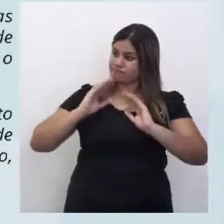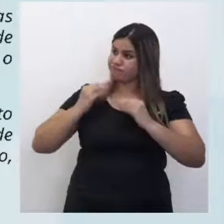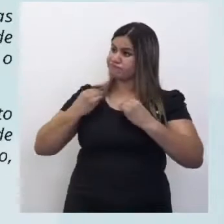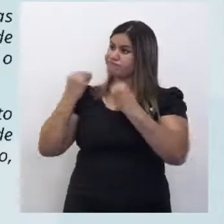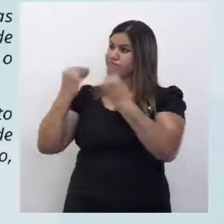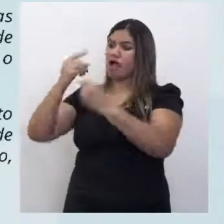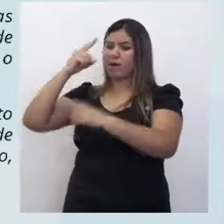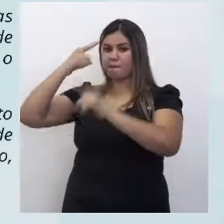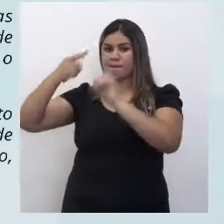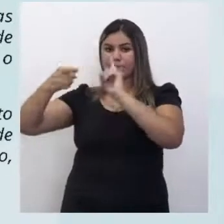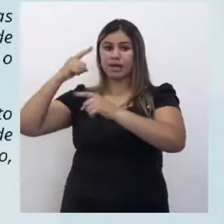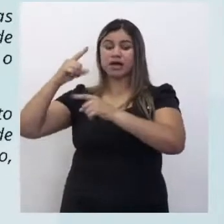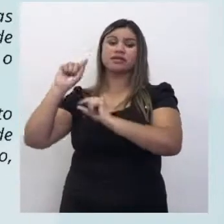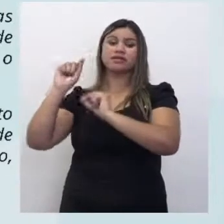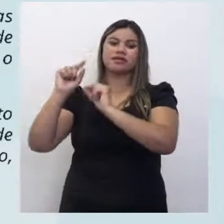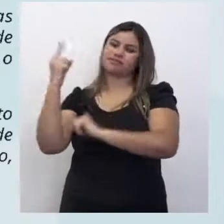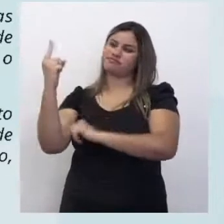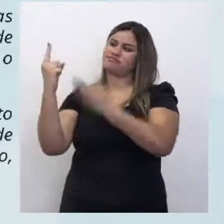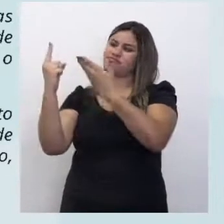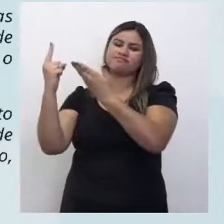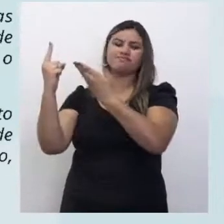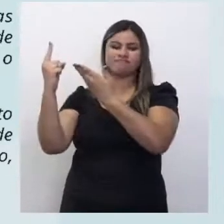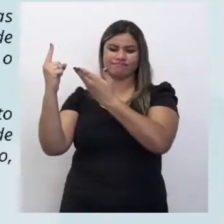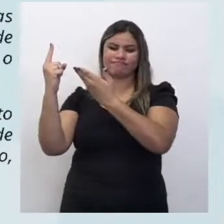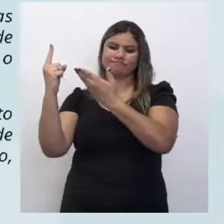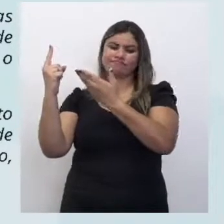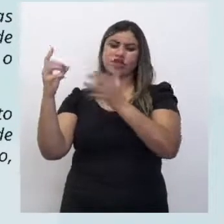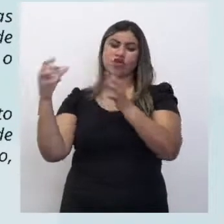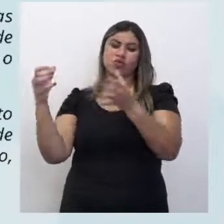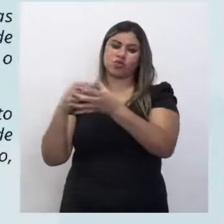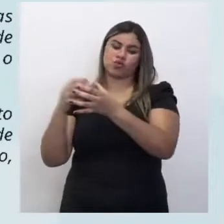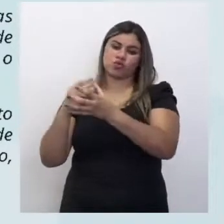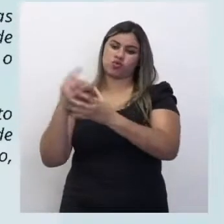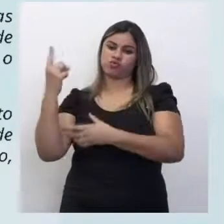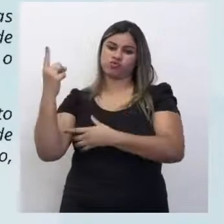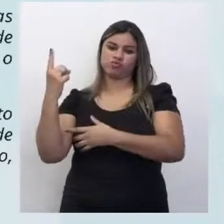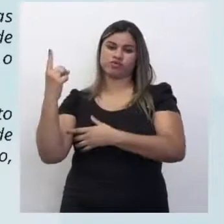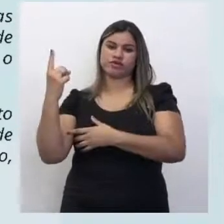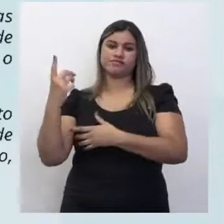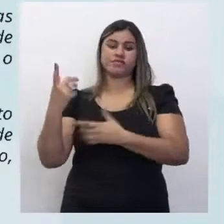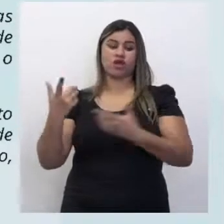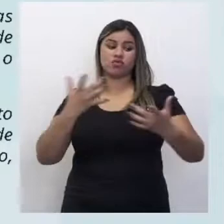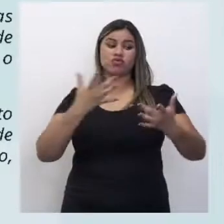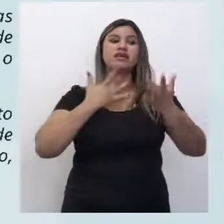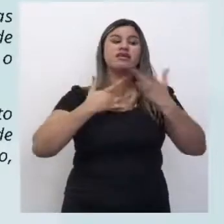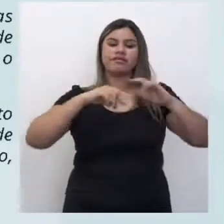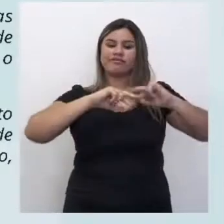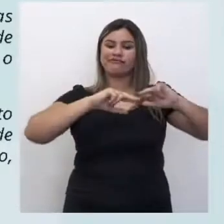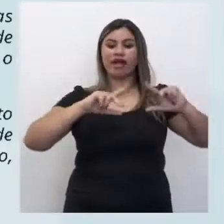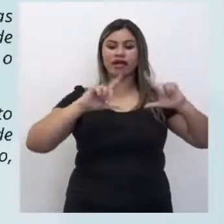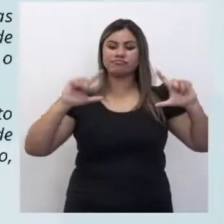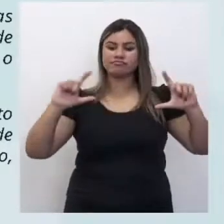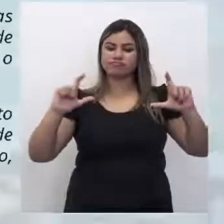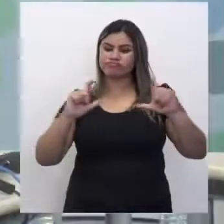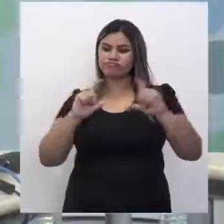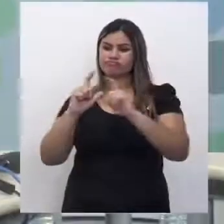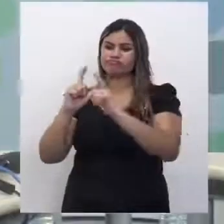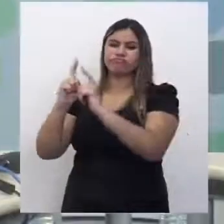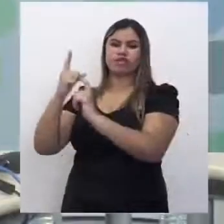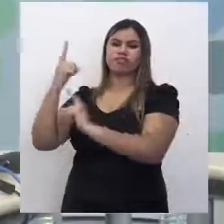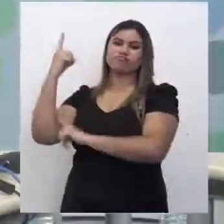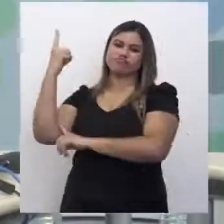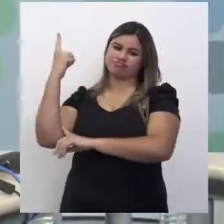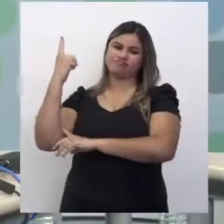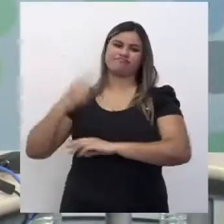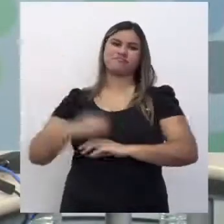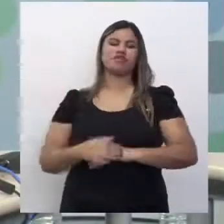grupo, reduzindo todas as vontades a uma só vontade. Então vejam aí essas